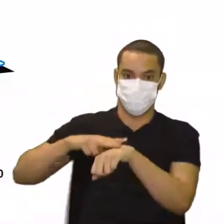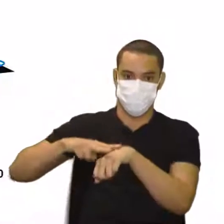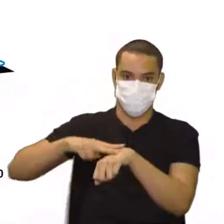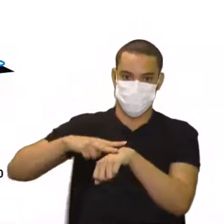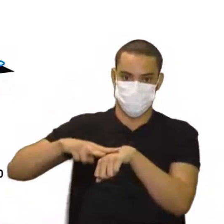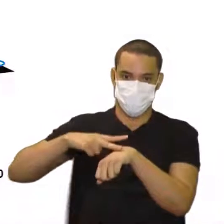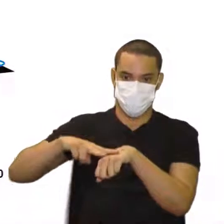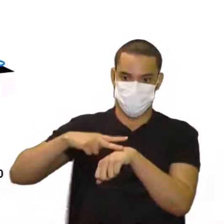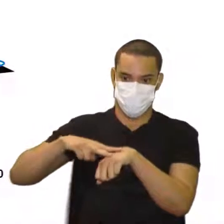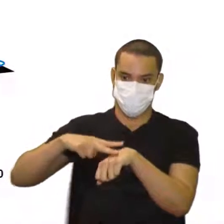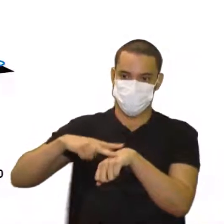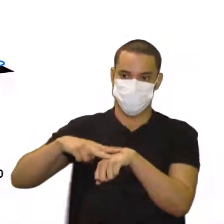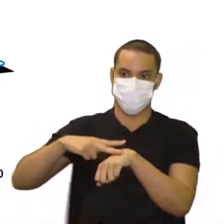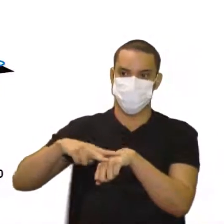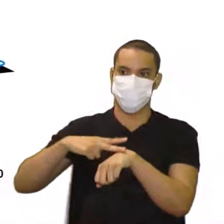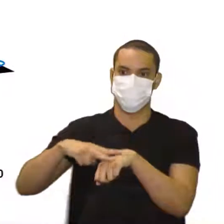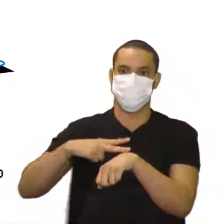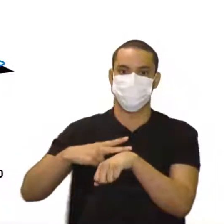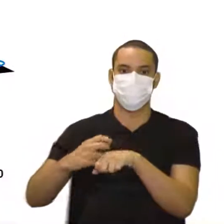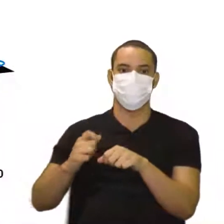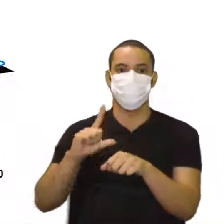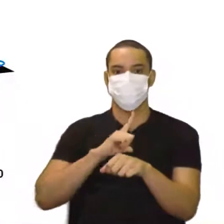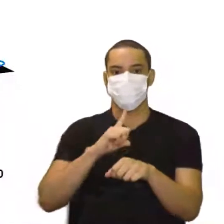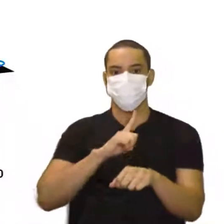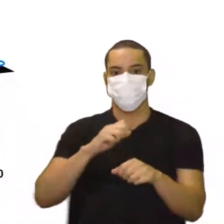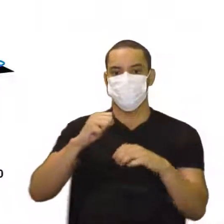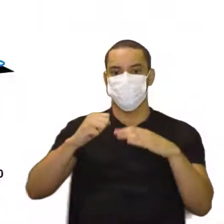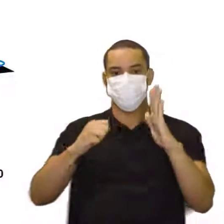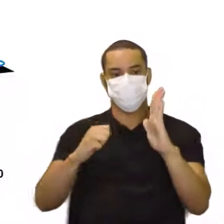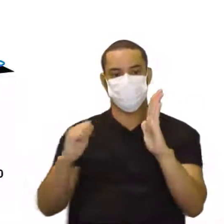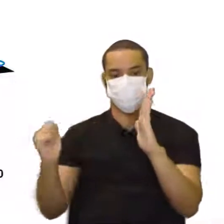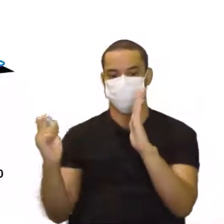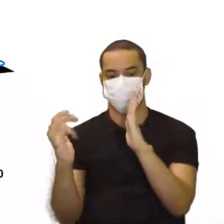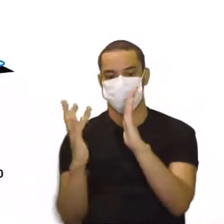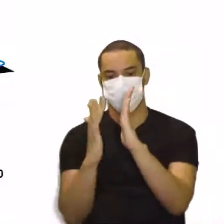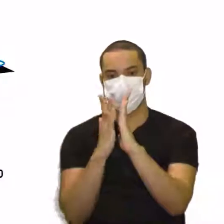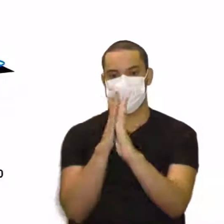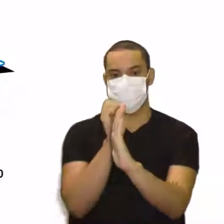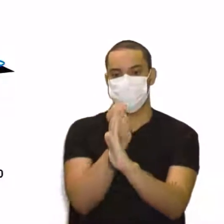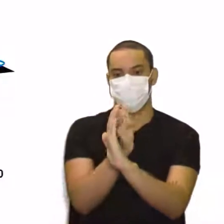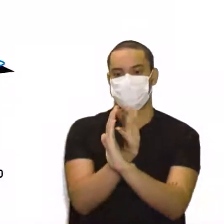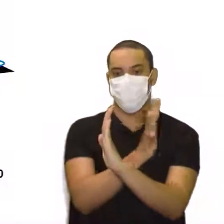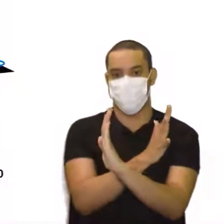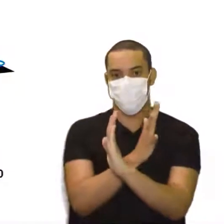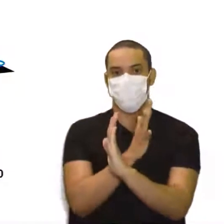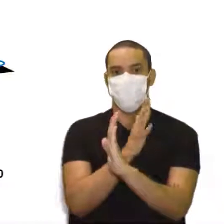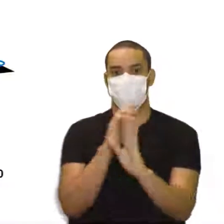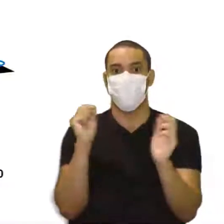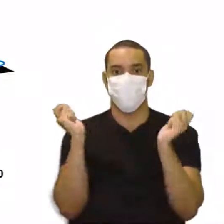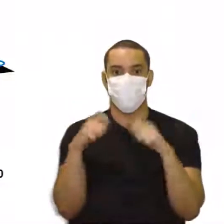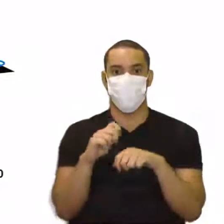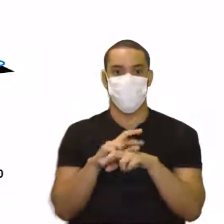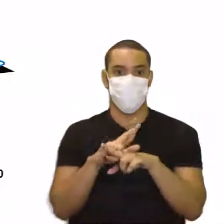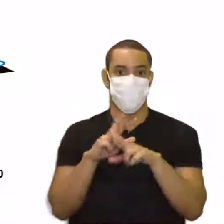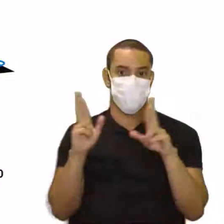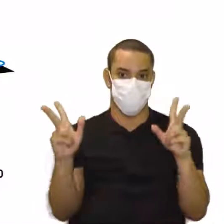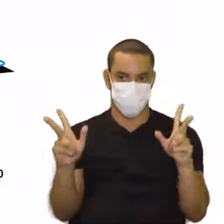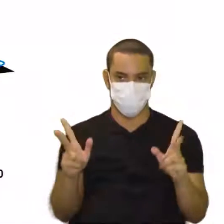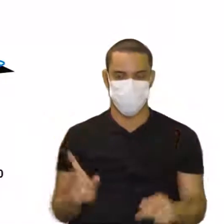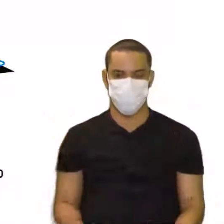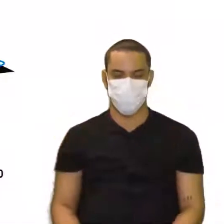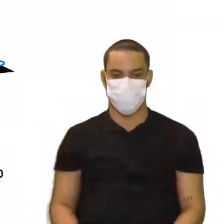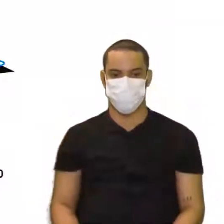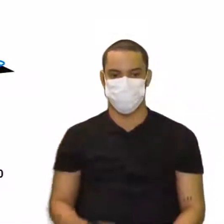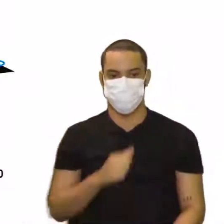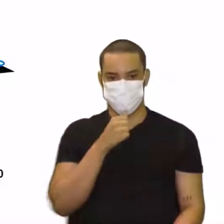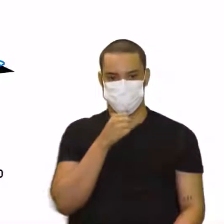verde, né, atravessa esse condutor sólido. Então, vocês podem ver que é diferente de uma espira. Aqui, então, ele